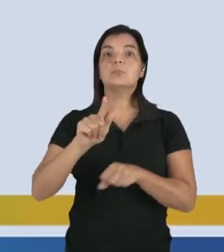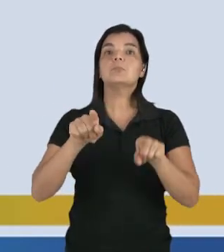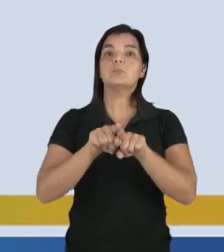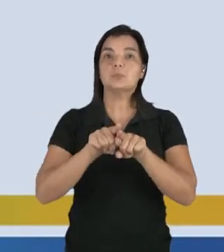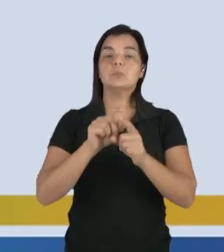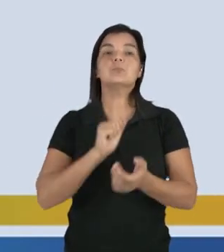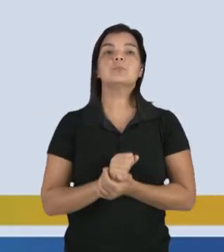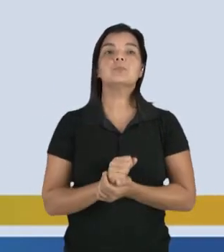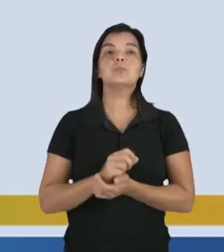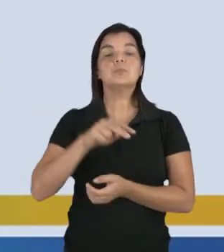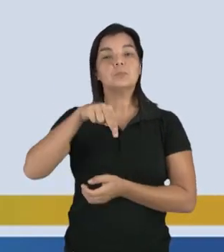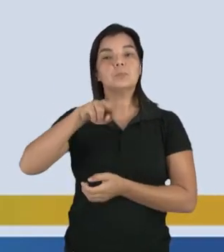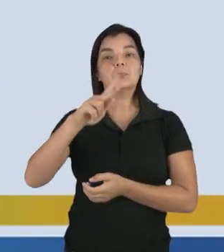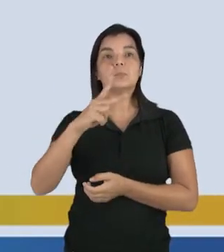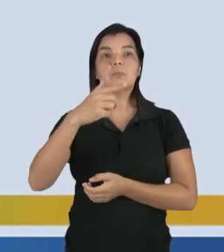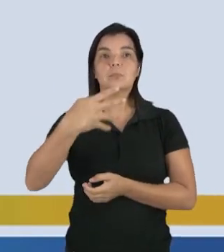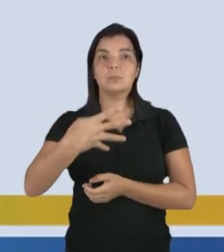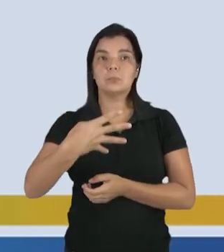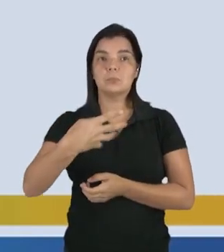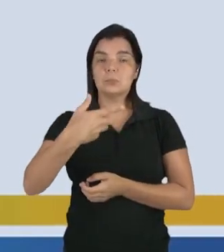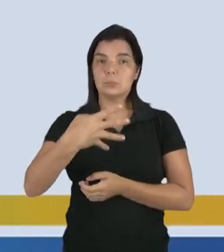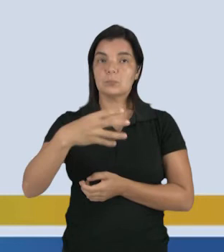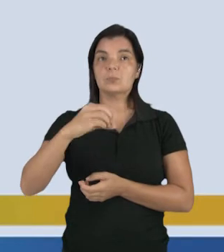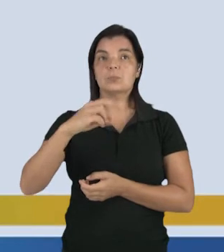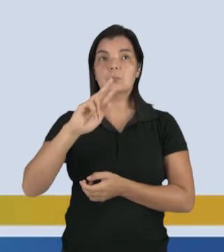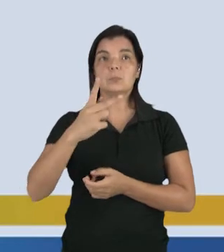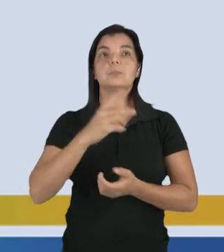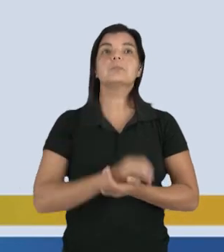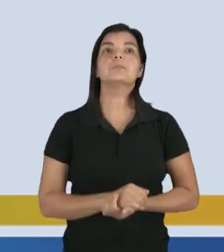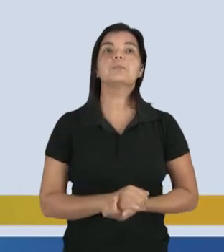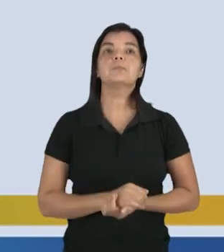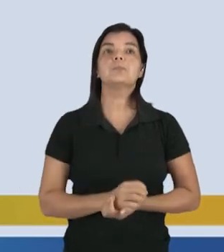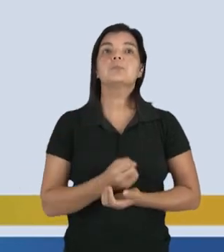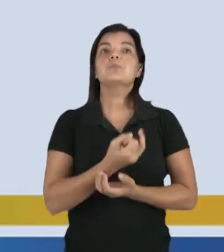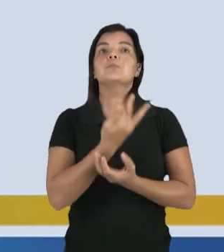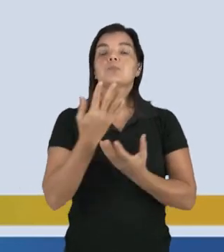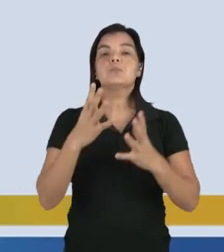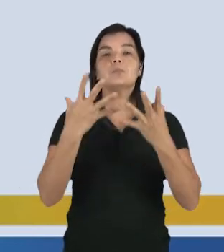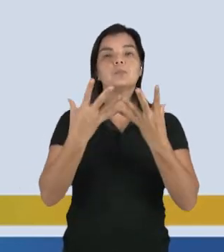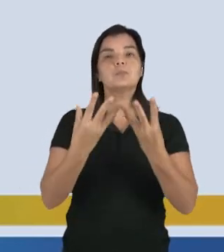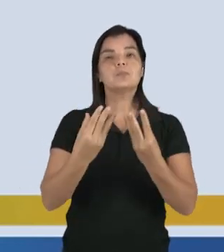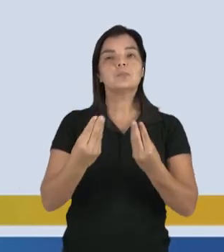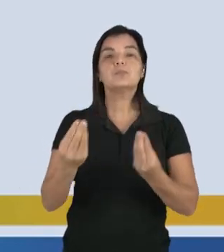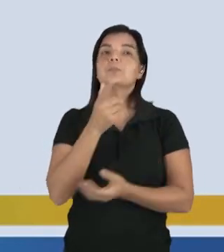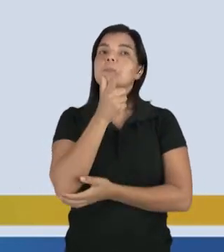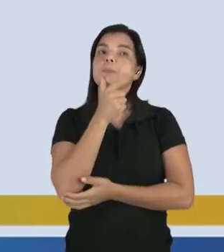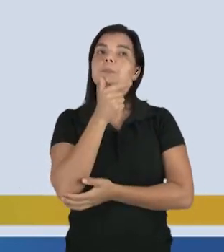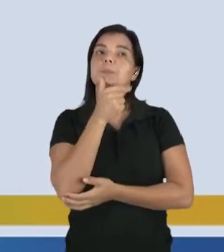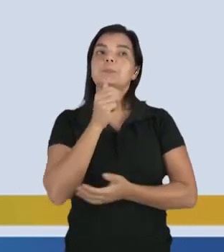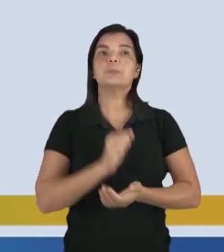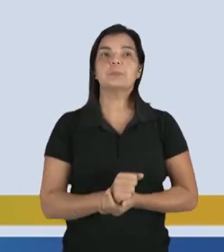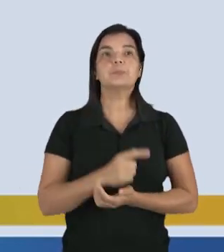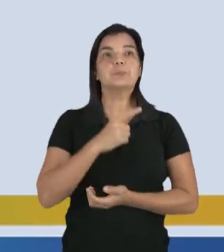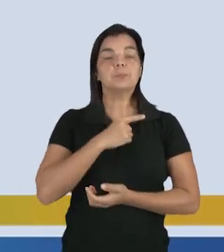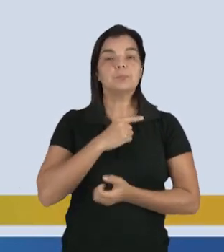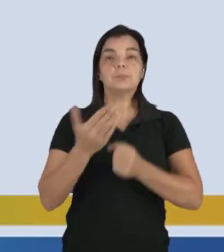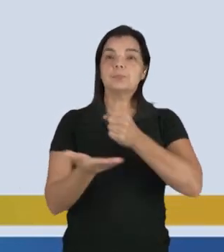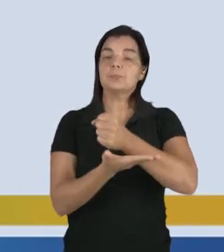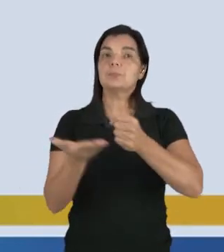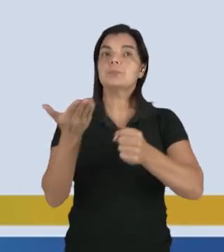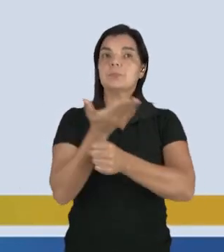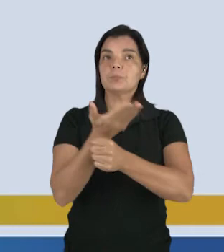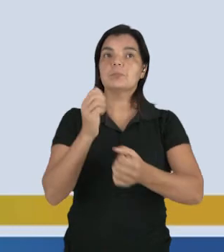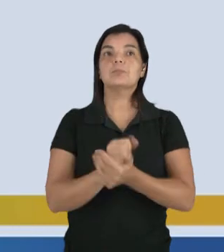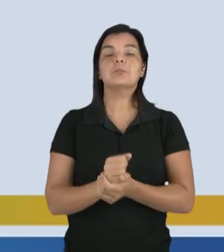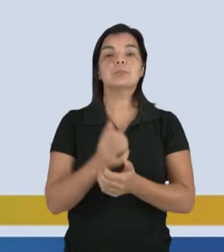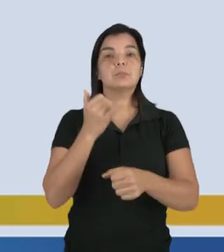o hidróxido de amônio, ok? Quanto à solubilidade em água, então nós temos aqui